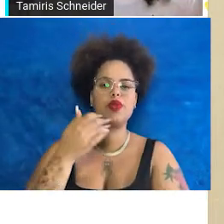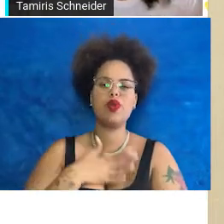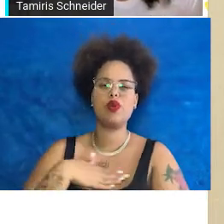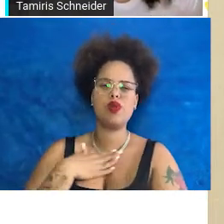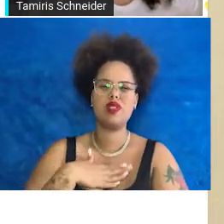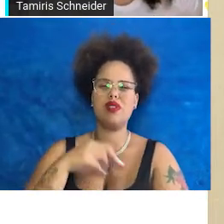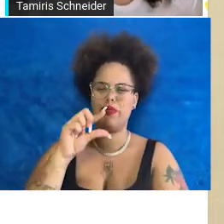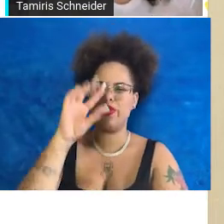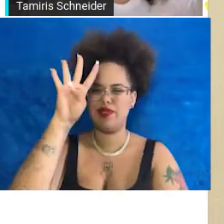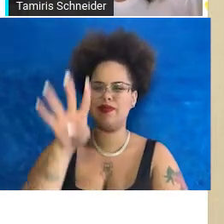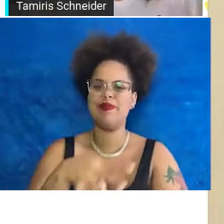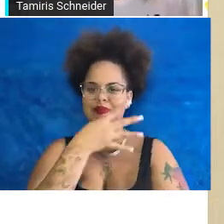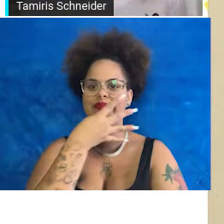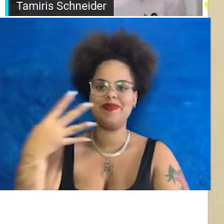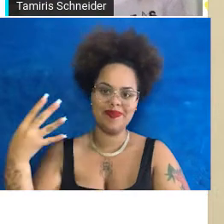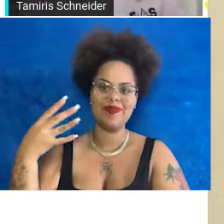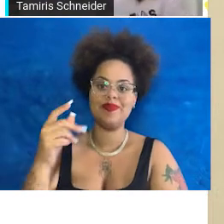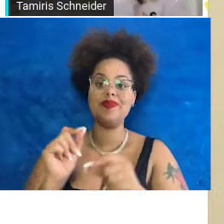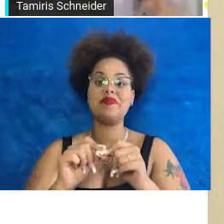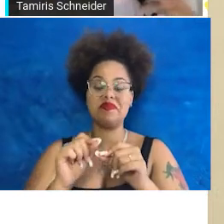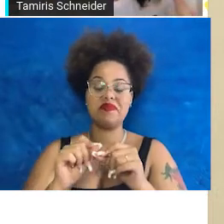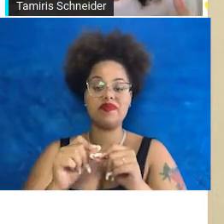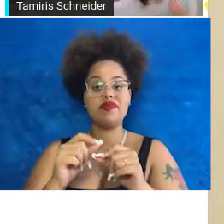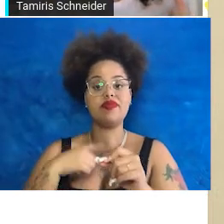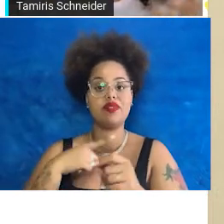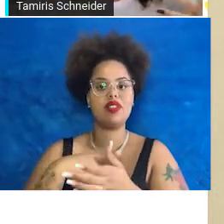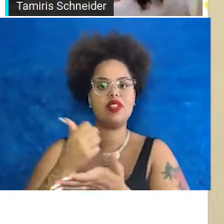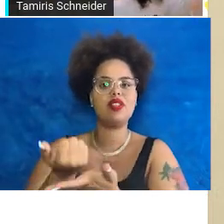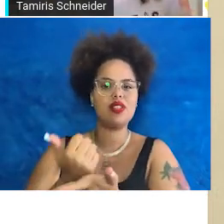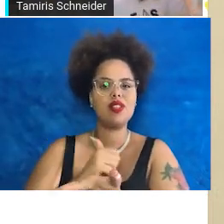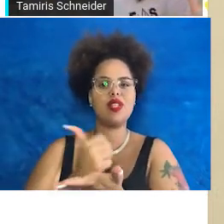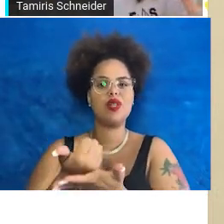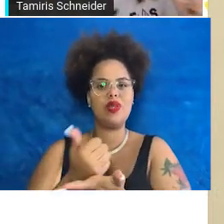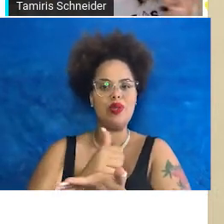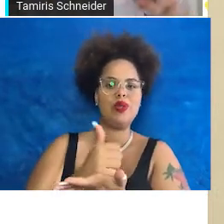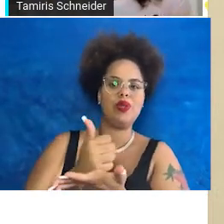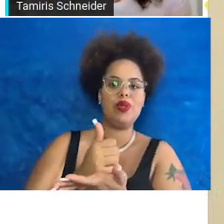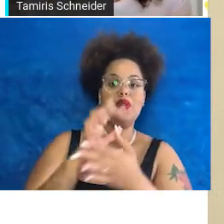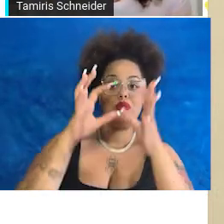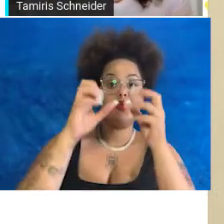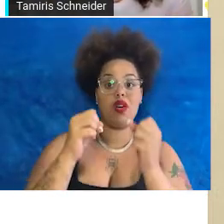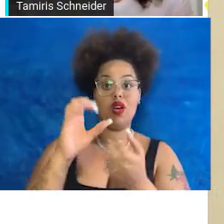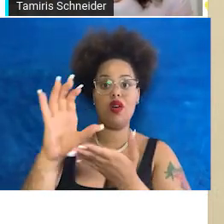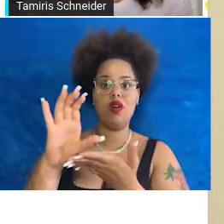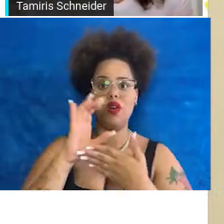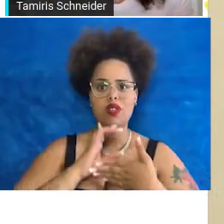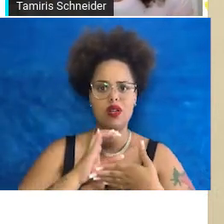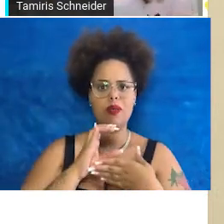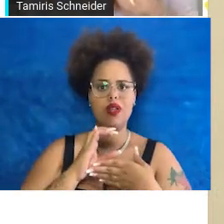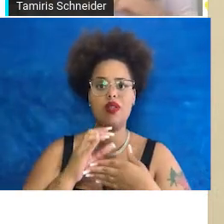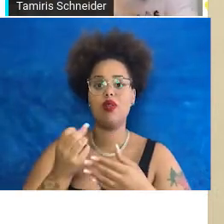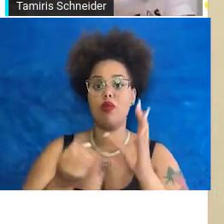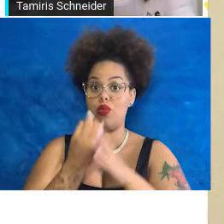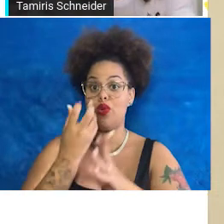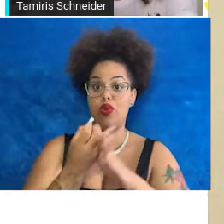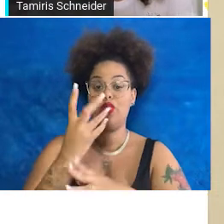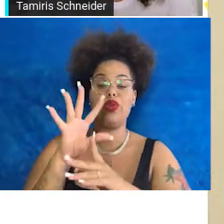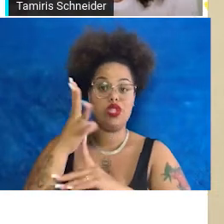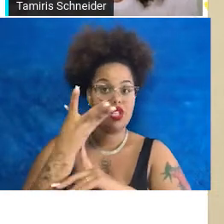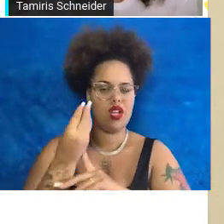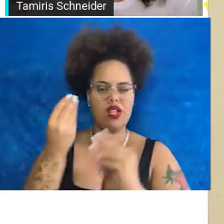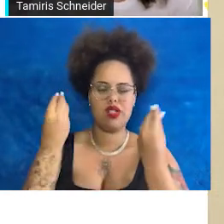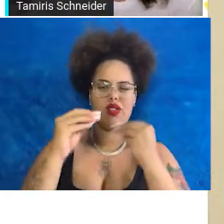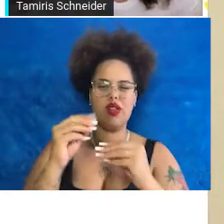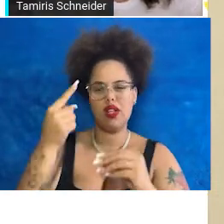de planilha para fazer isso, né? Tem que ter um certo controle ali, pegar o orçamento que vem do produtor de arte e colocar nas